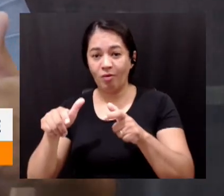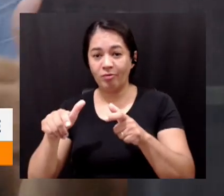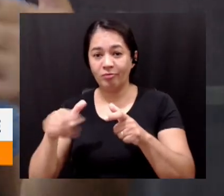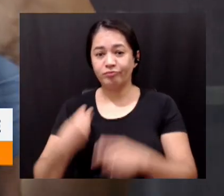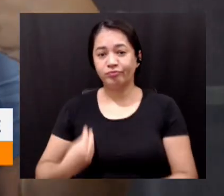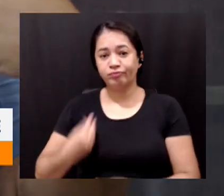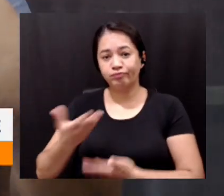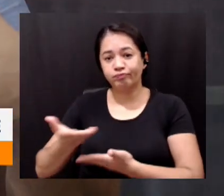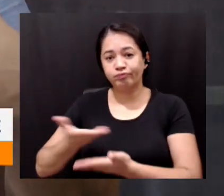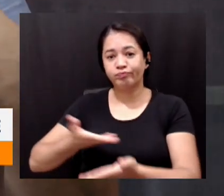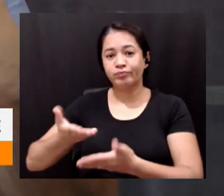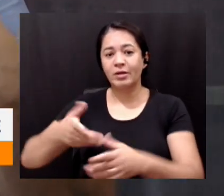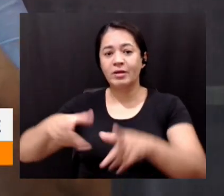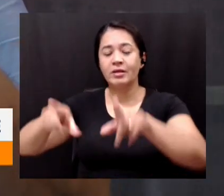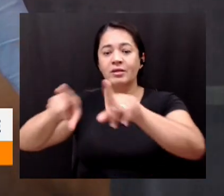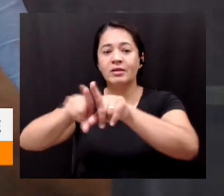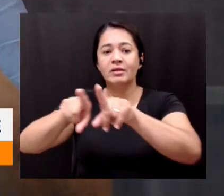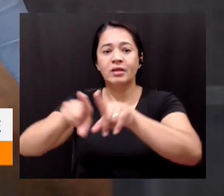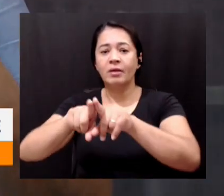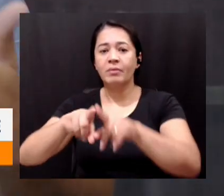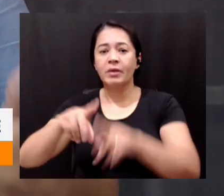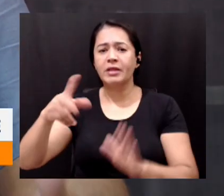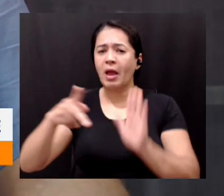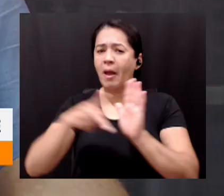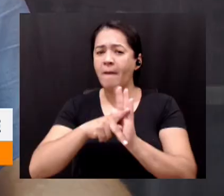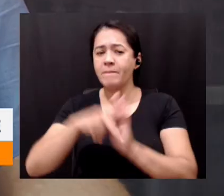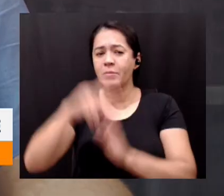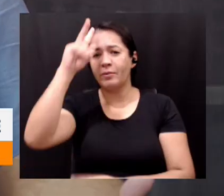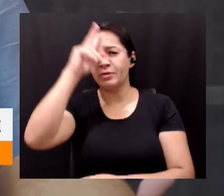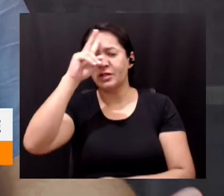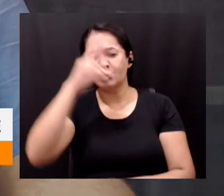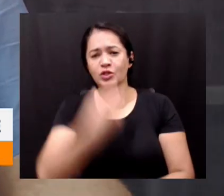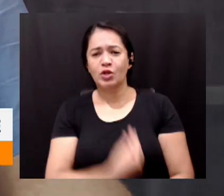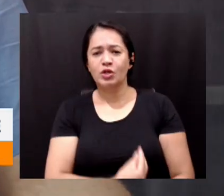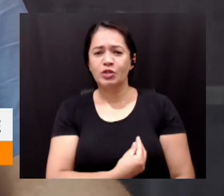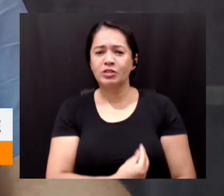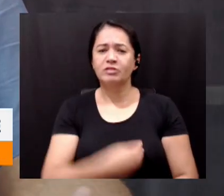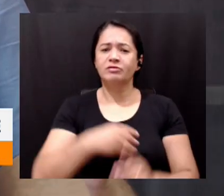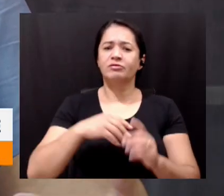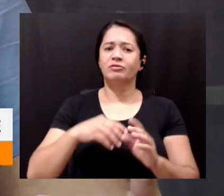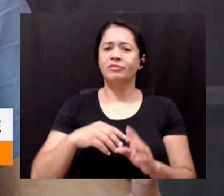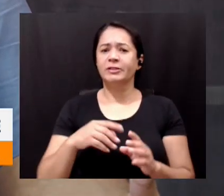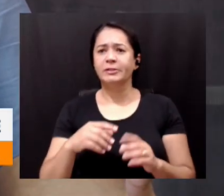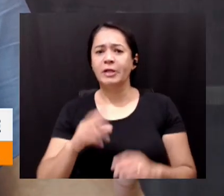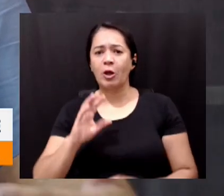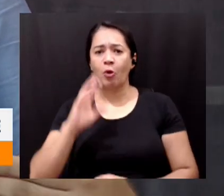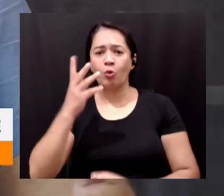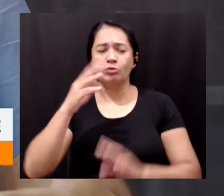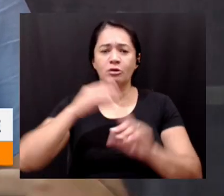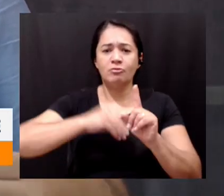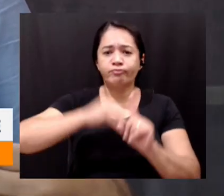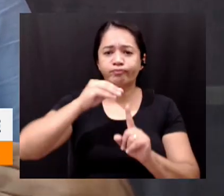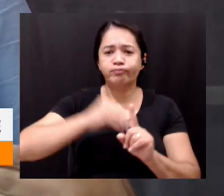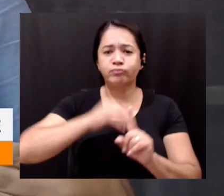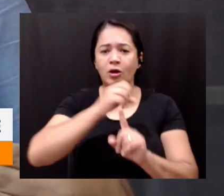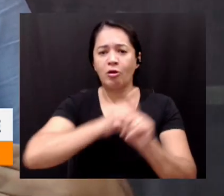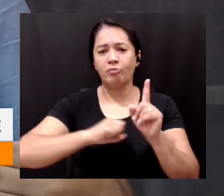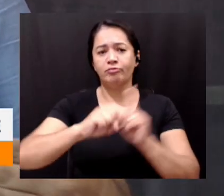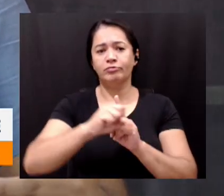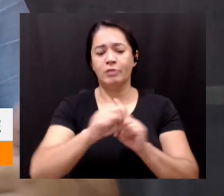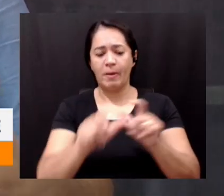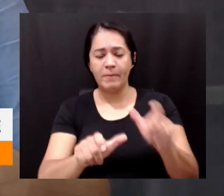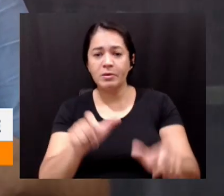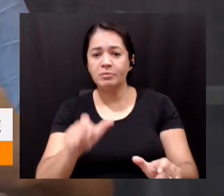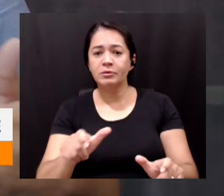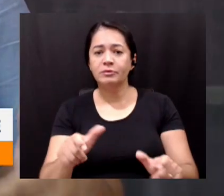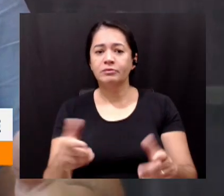de questões da própria história de vida, que vão trazer certas vulnerabilidades, né, para essas pessoas, a própria questão de